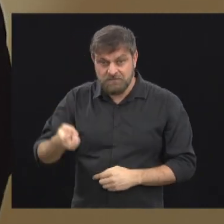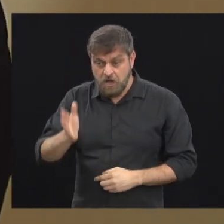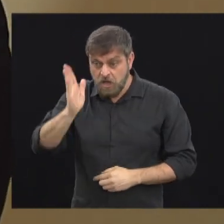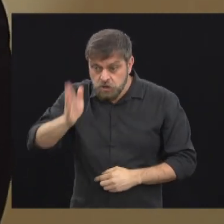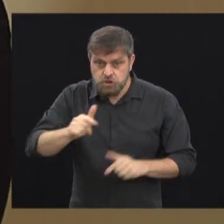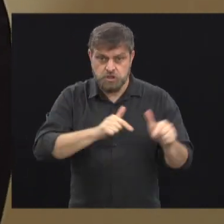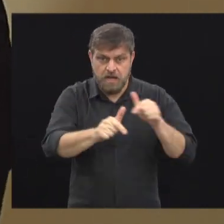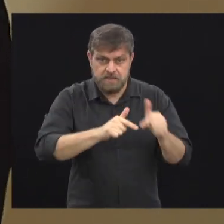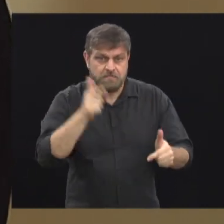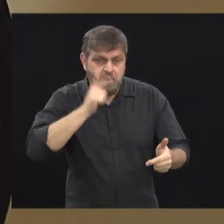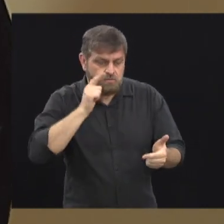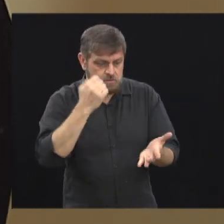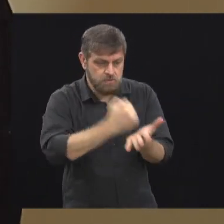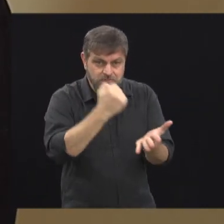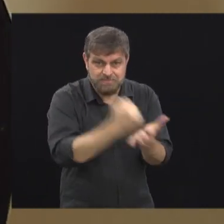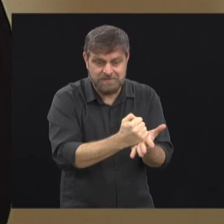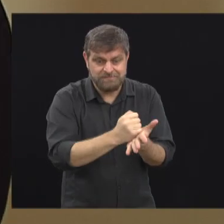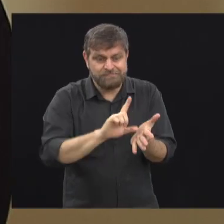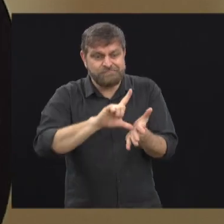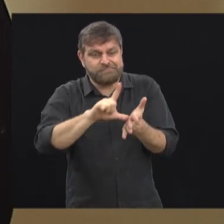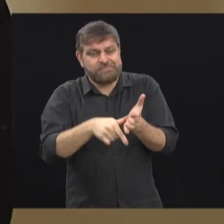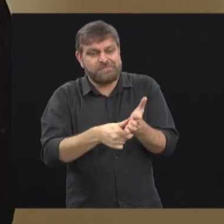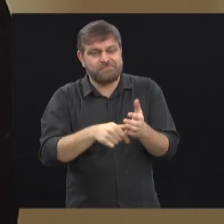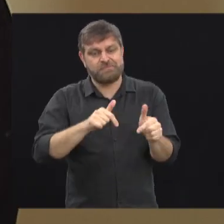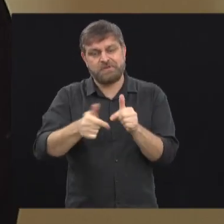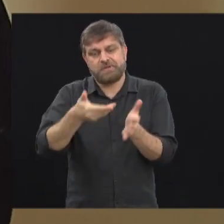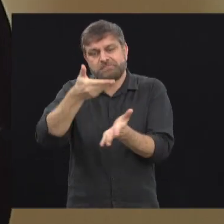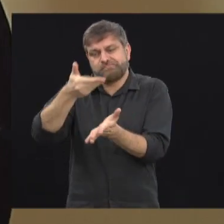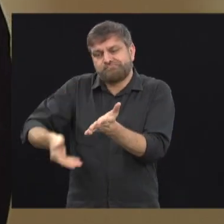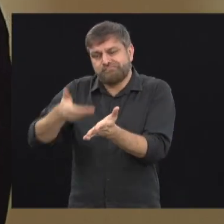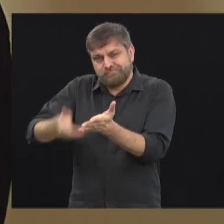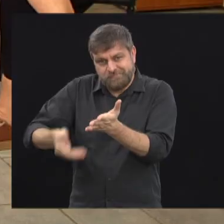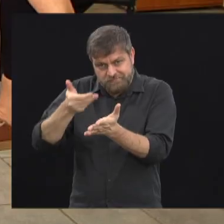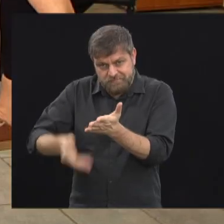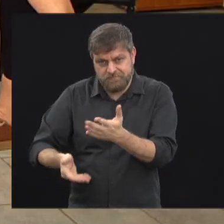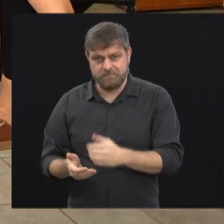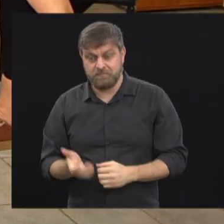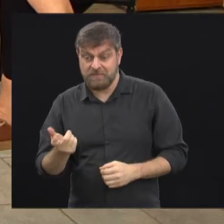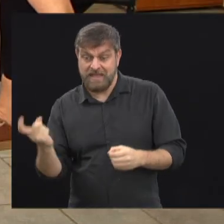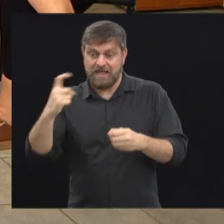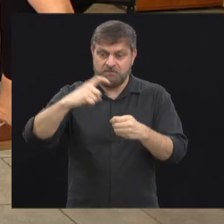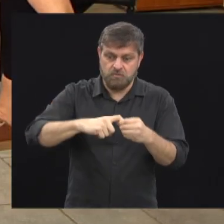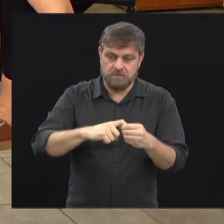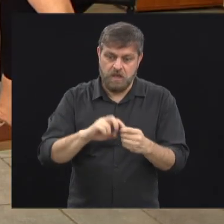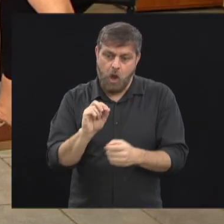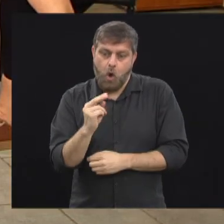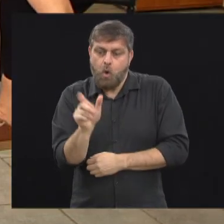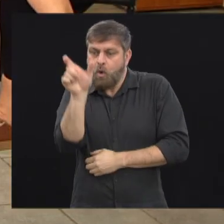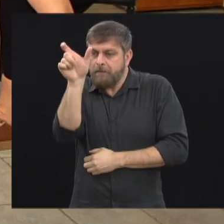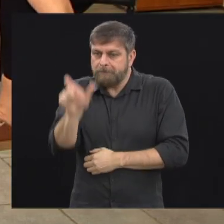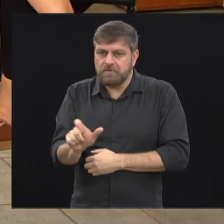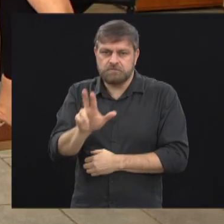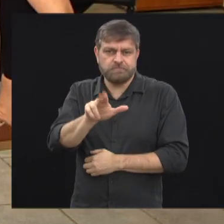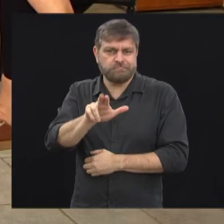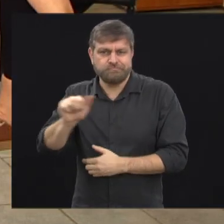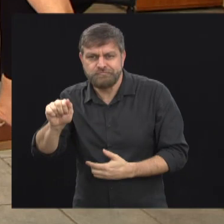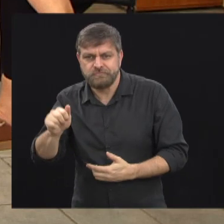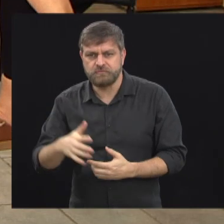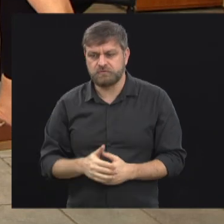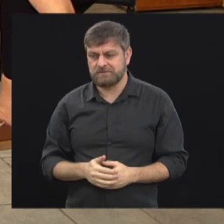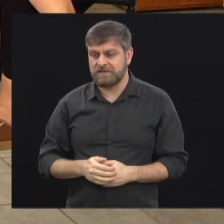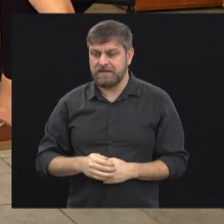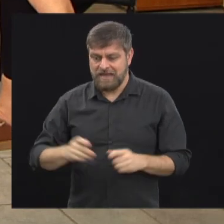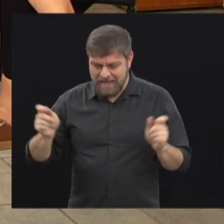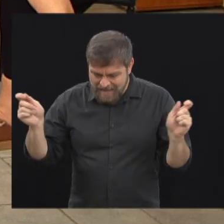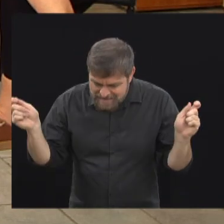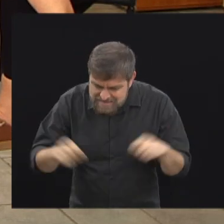acessaram o mercado, mas que por alguma razão hoje não conseguem de novo. Ou que nunca estão em condições